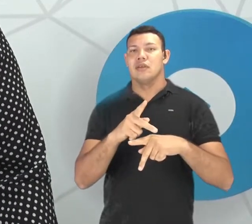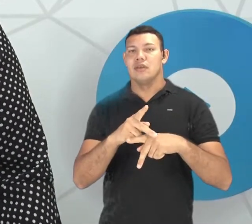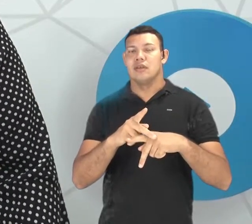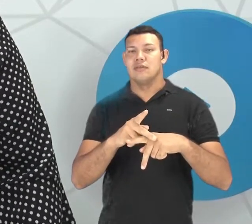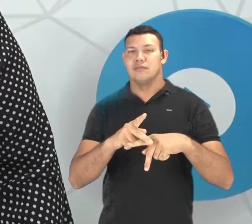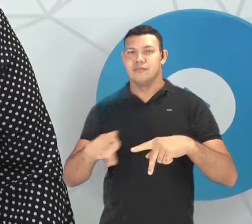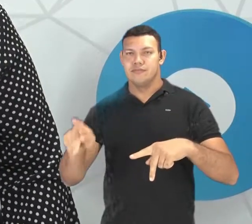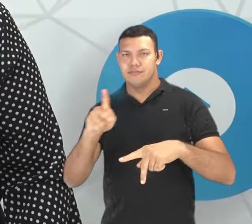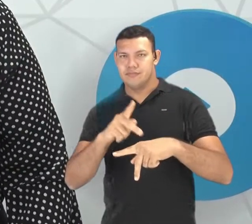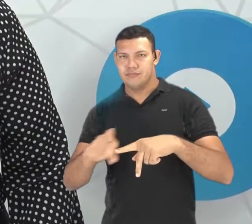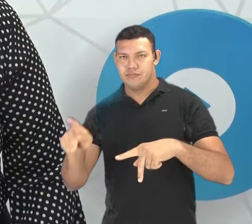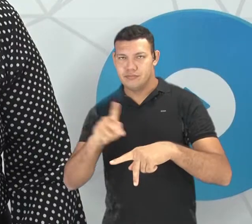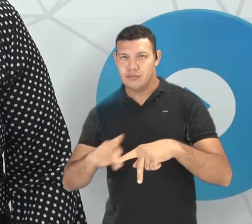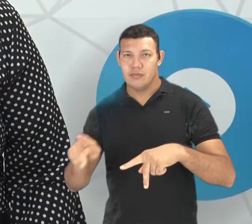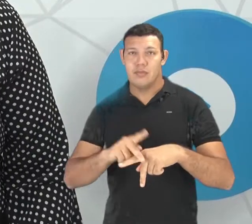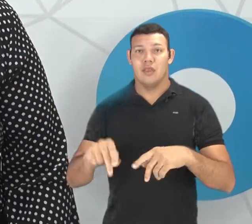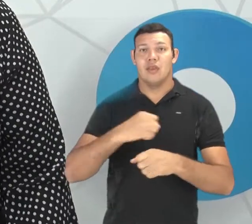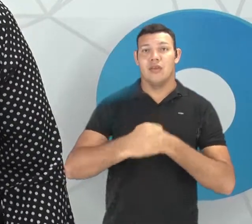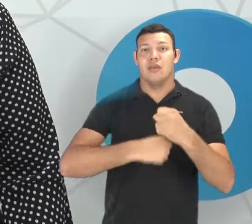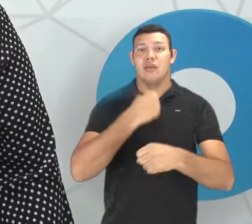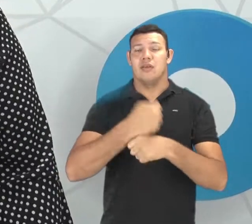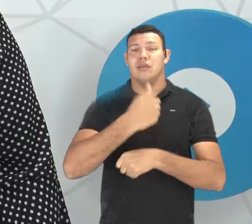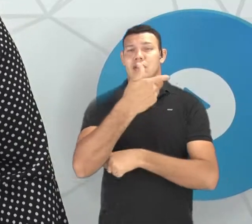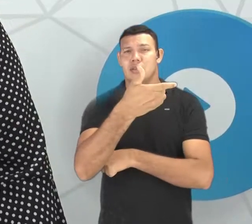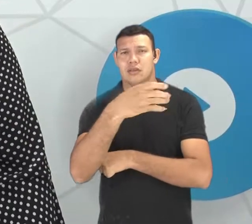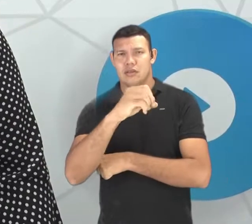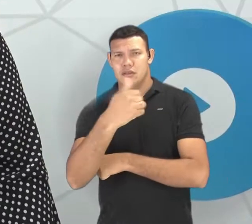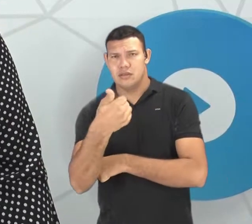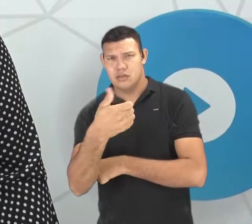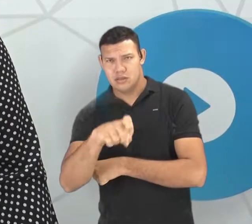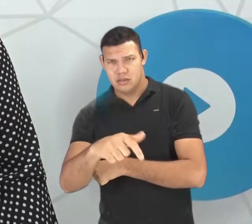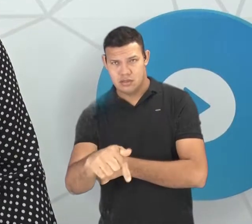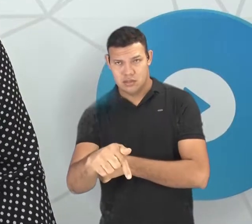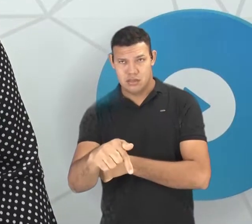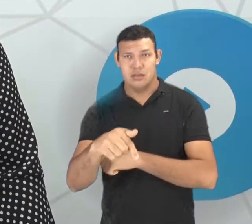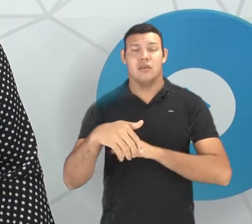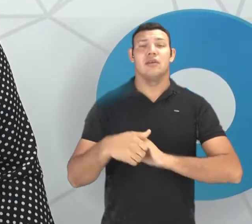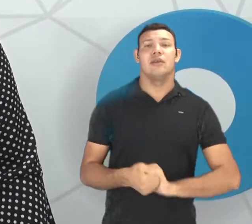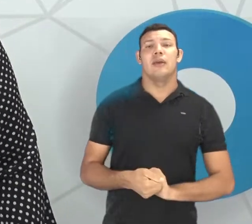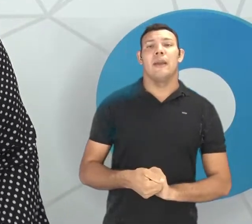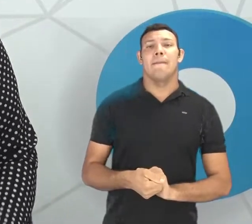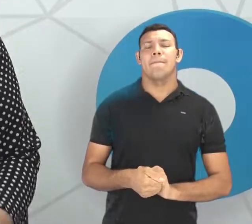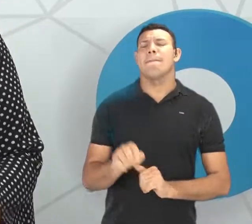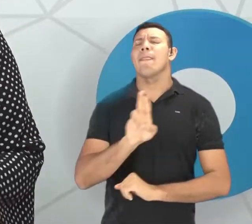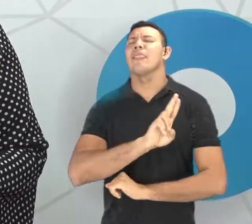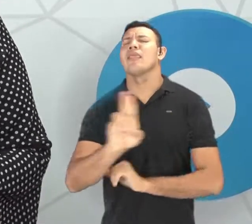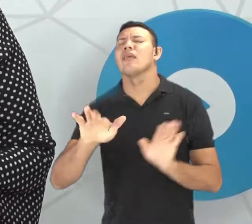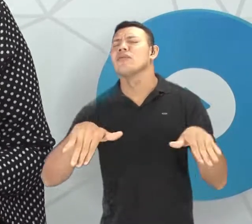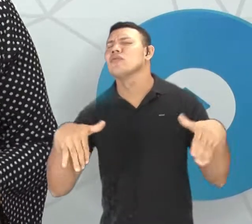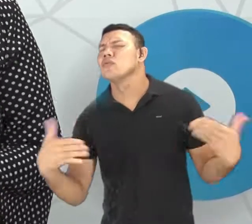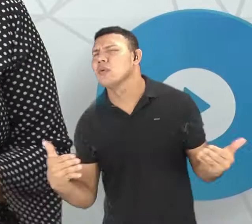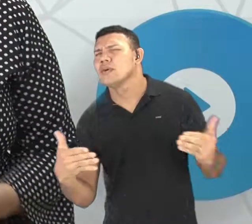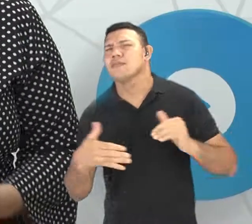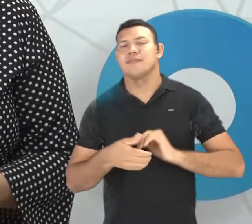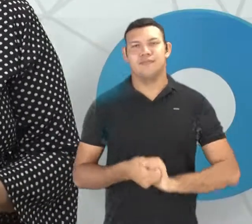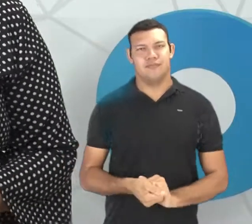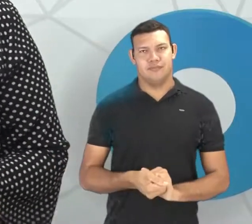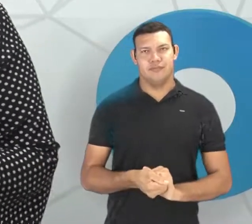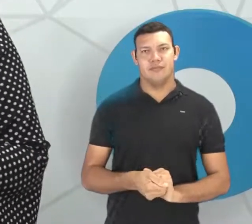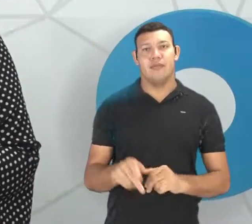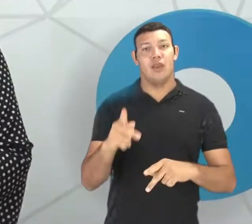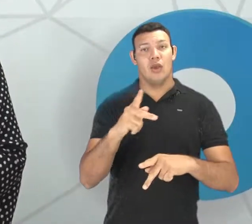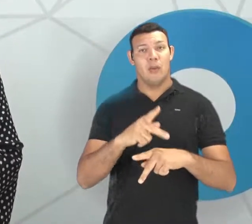desde o ano de 2017, que se trata, esse programa, o nome dele